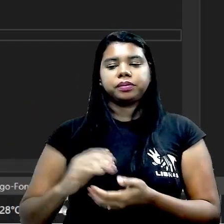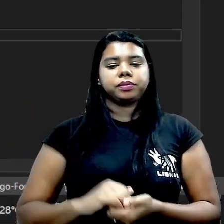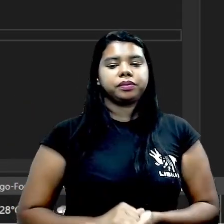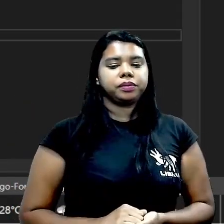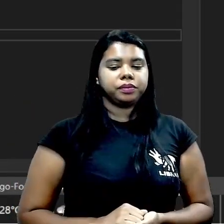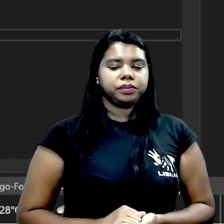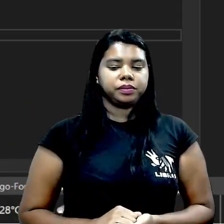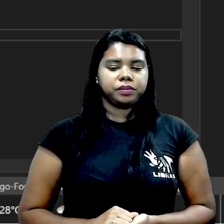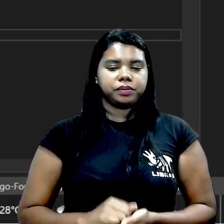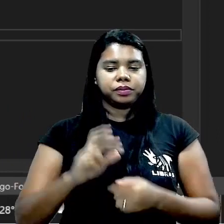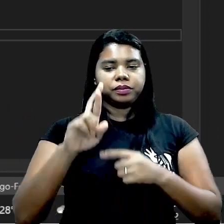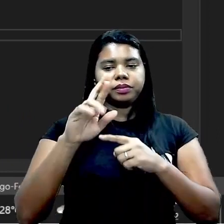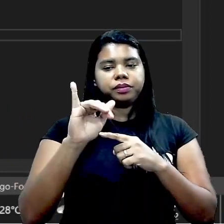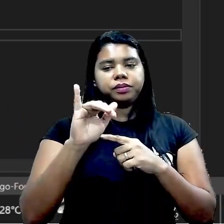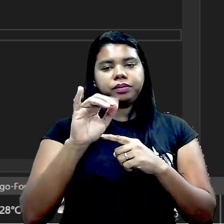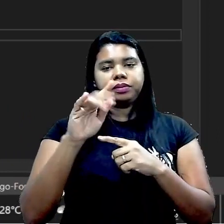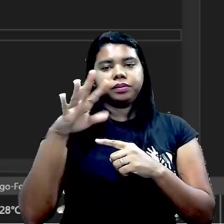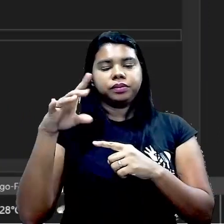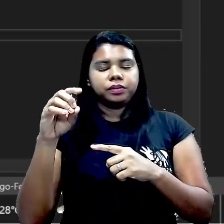Rigid Body 2D.